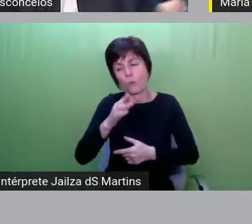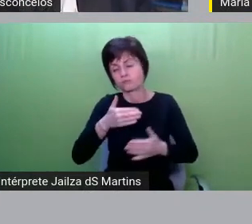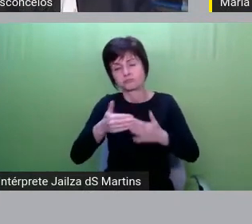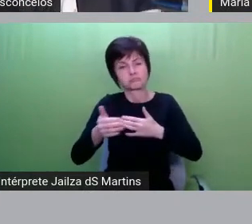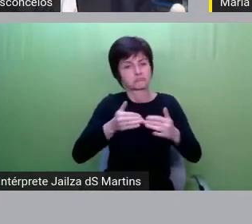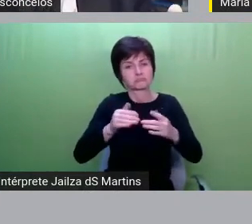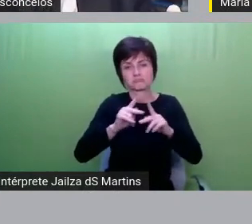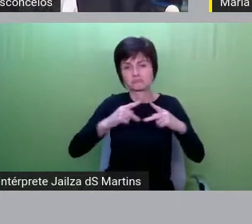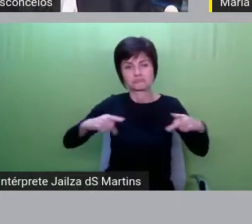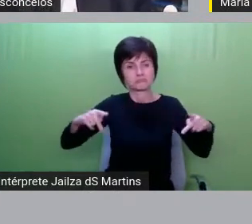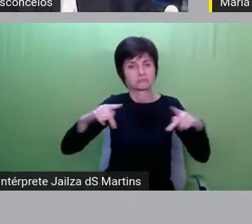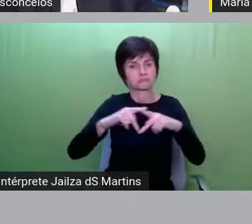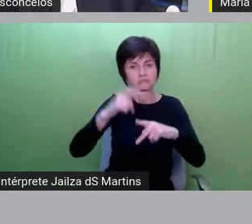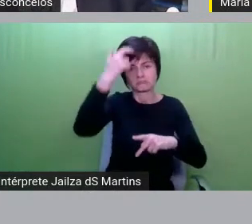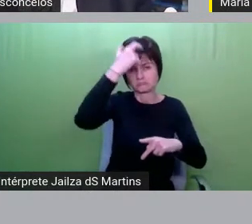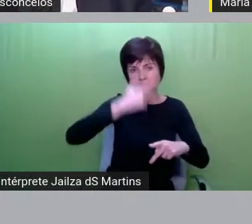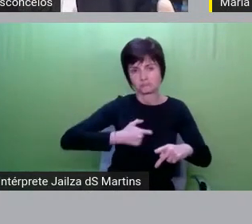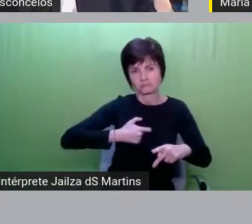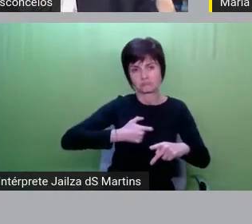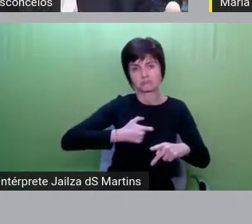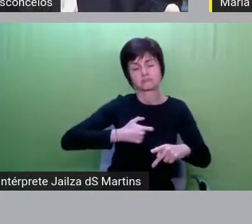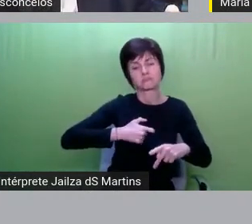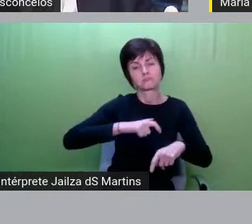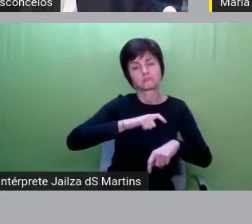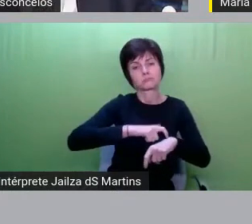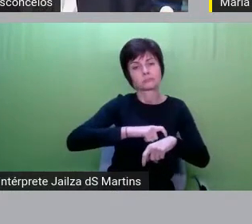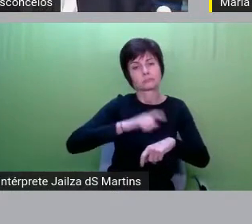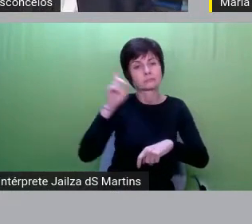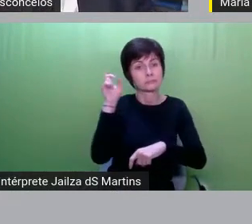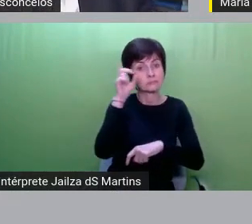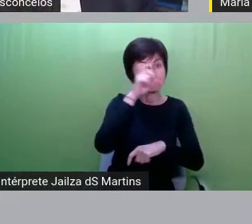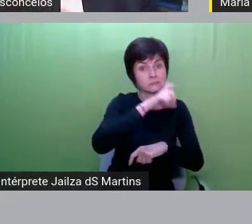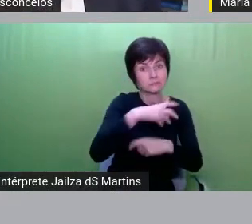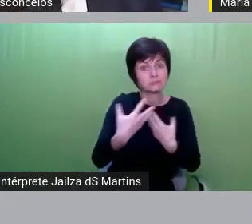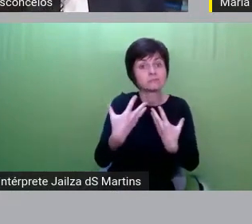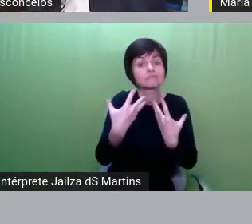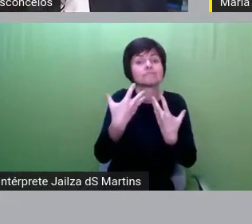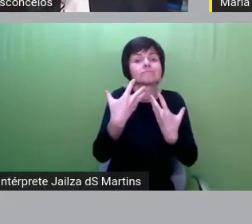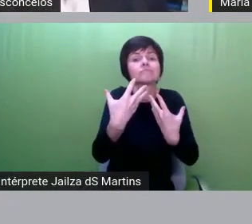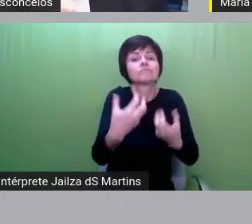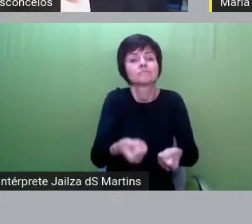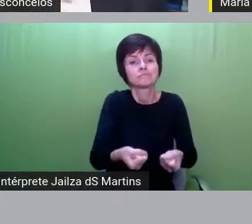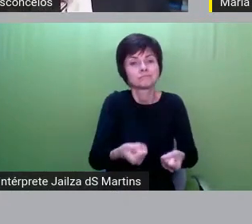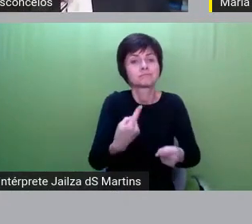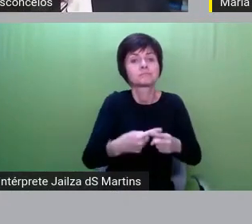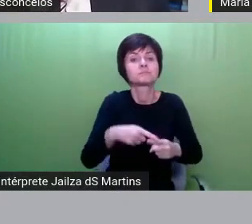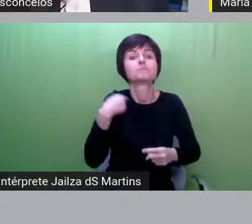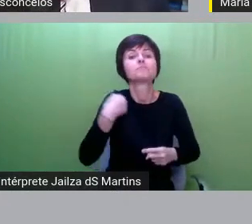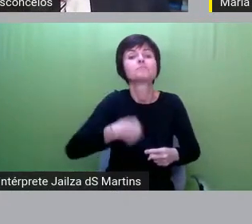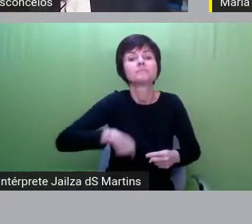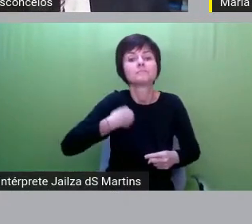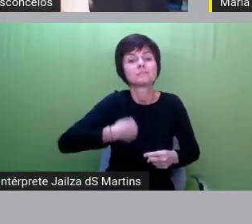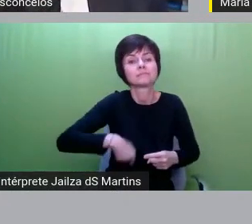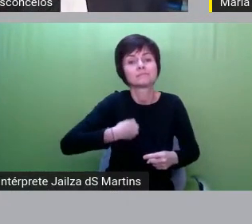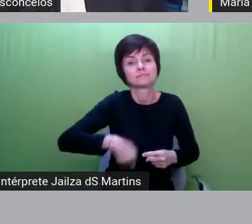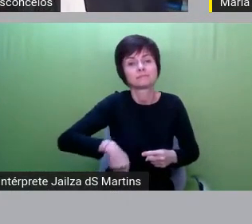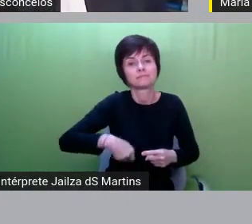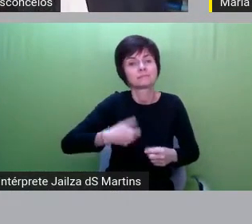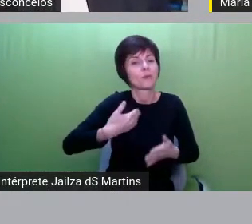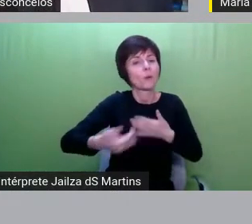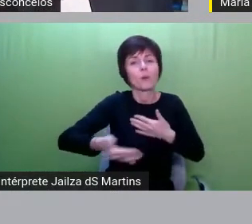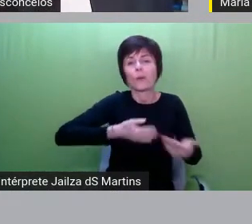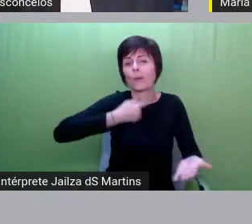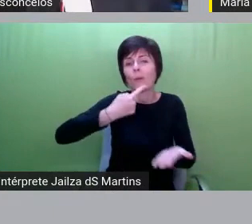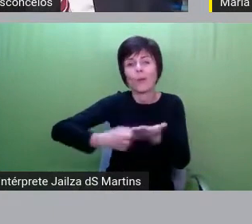cidadão em situação vulnerável concorde em aceitar, por via acordo, lesão